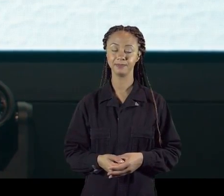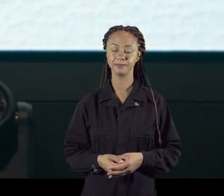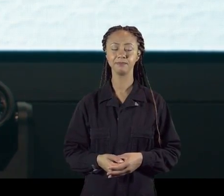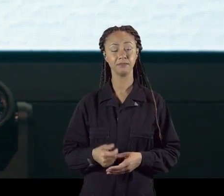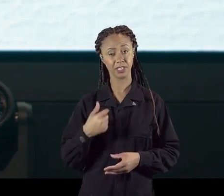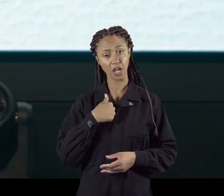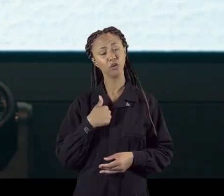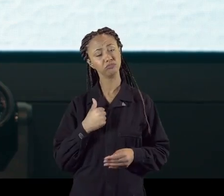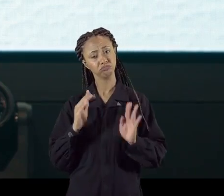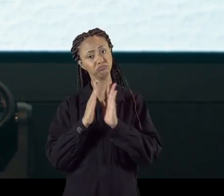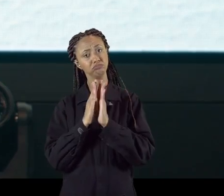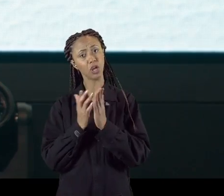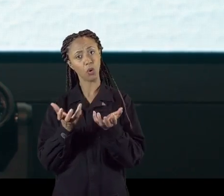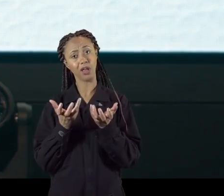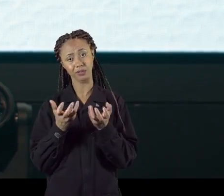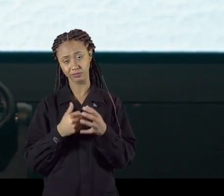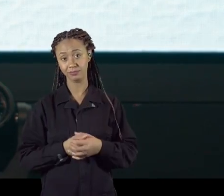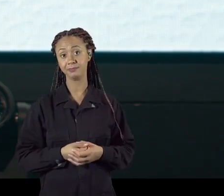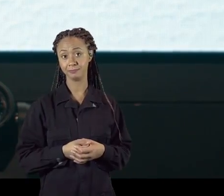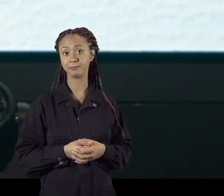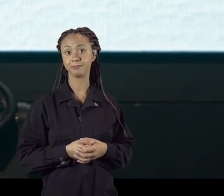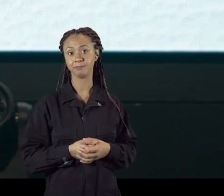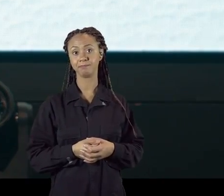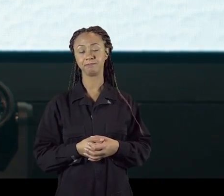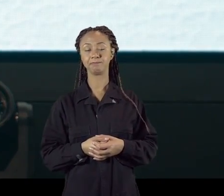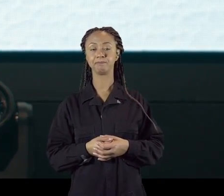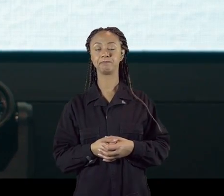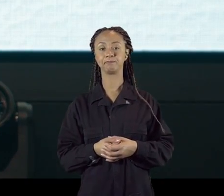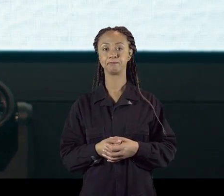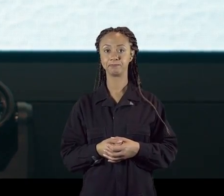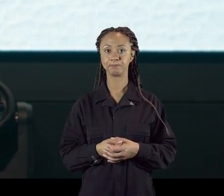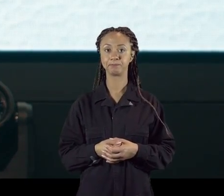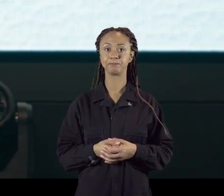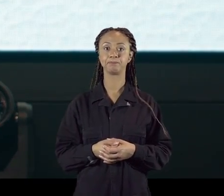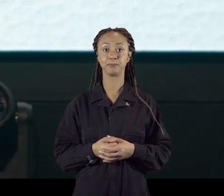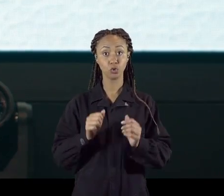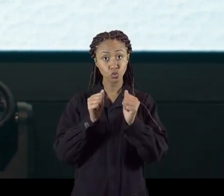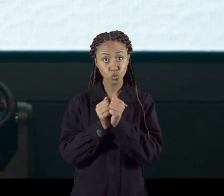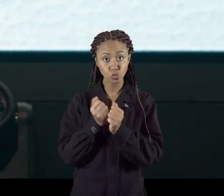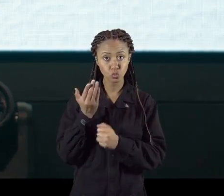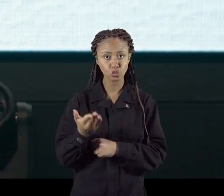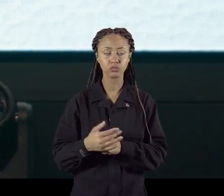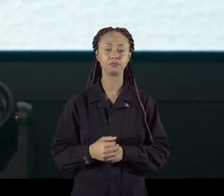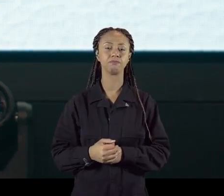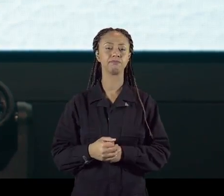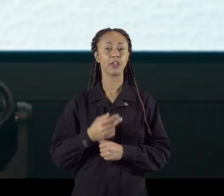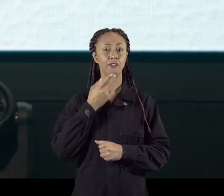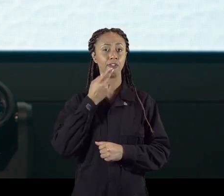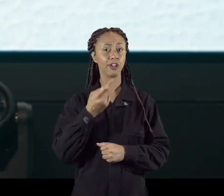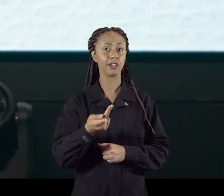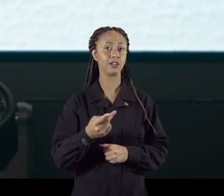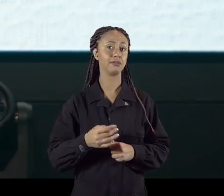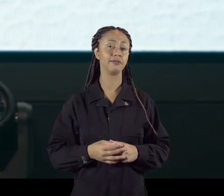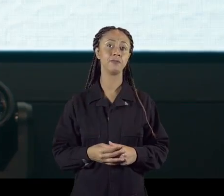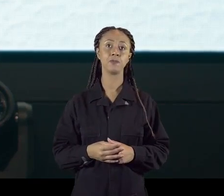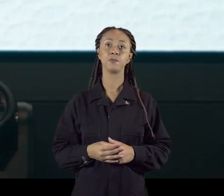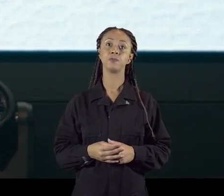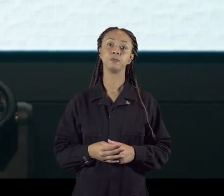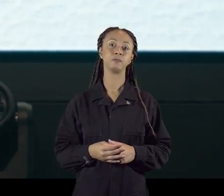e eu quero jogar com você por você e eu quero te dizer que me importa